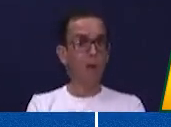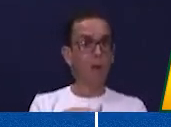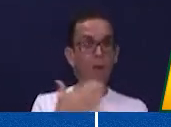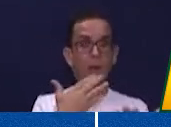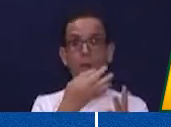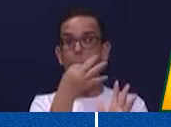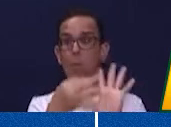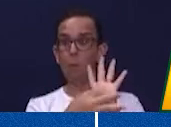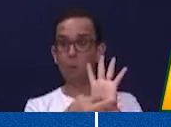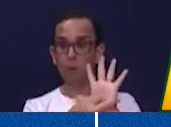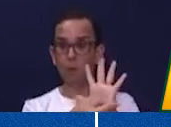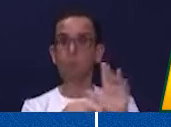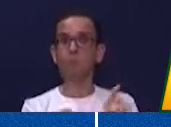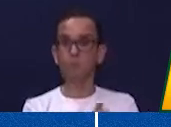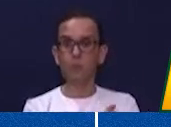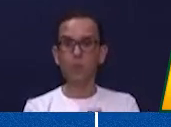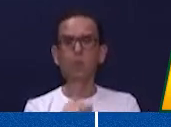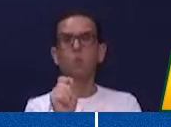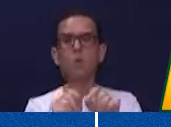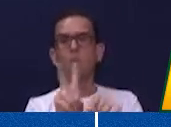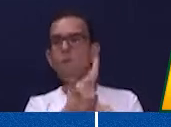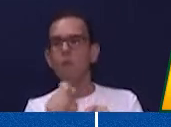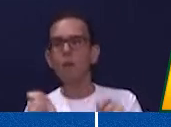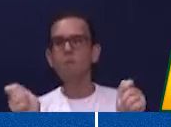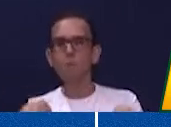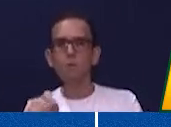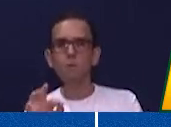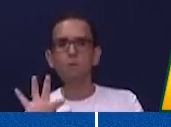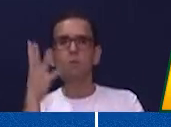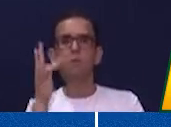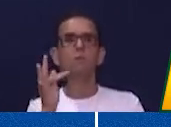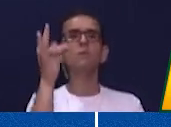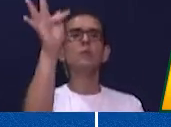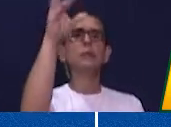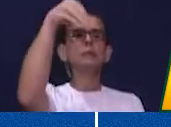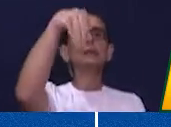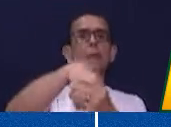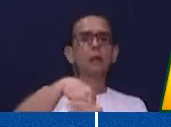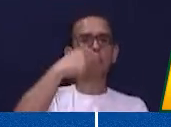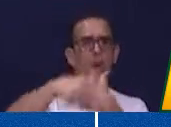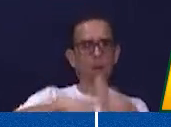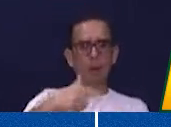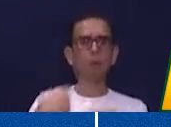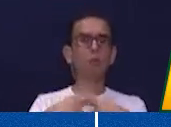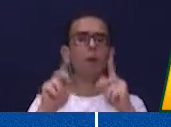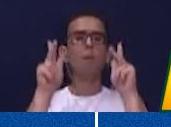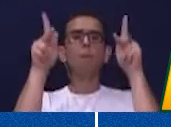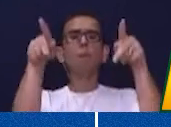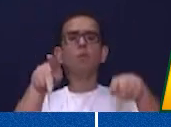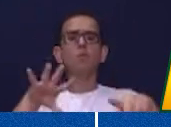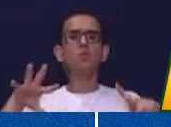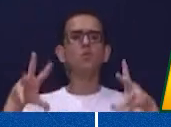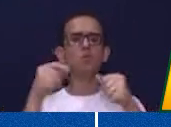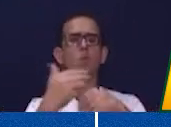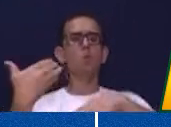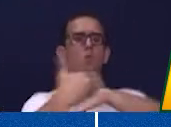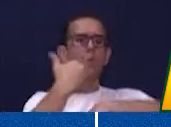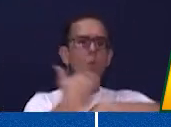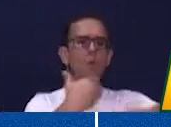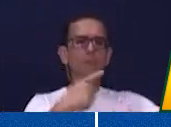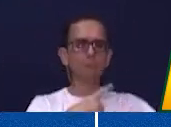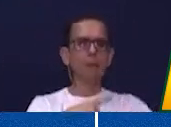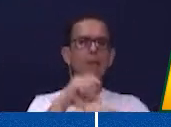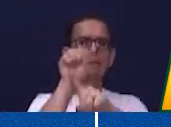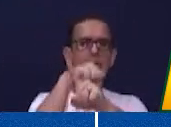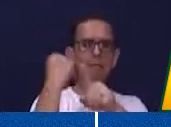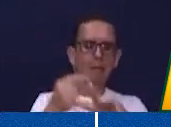proposta sobre o que vai fazer dentro do executivo e a população inteira já tem acesso pelas mídias